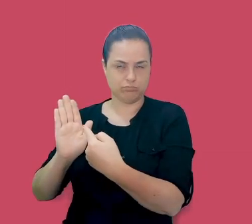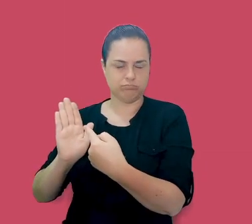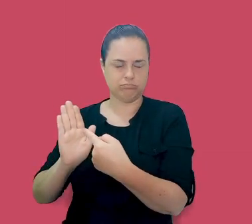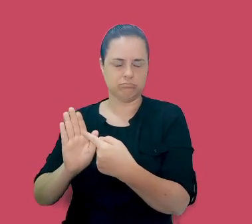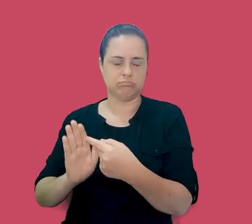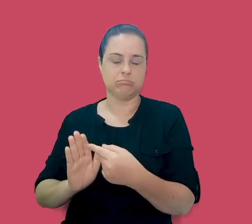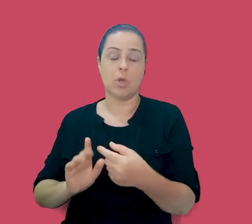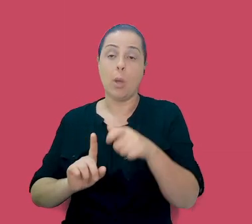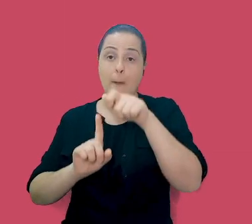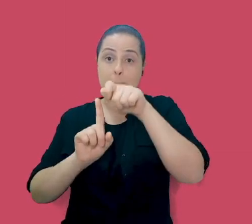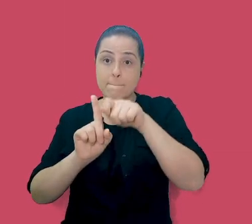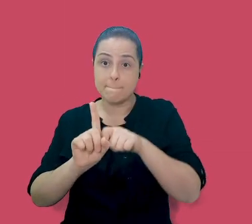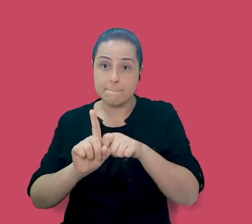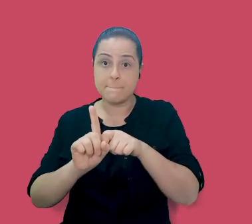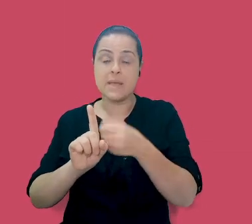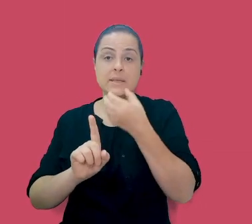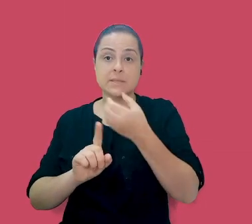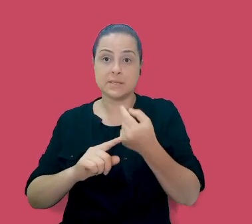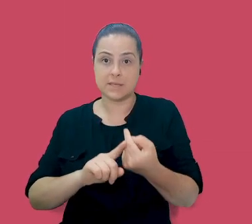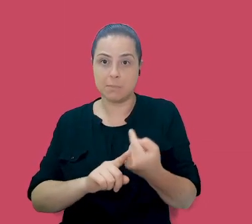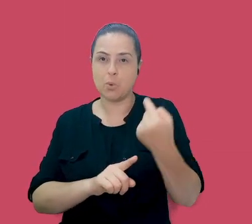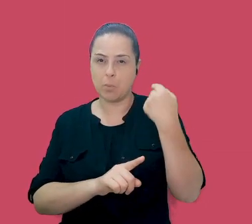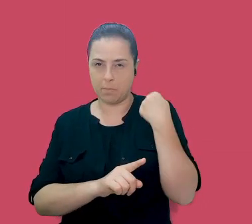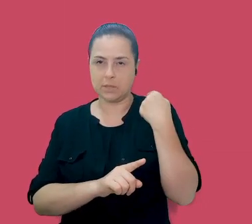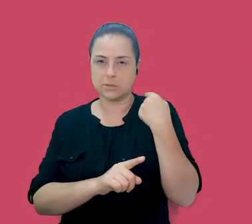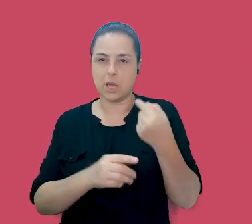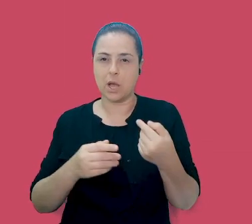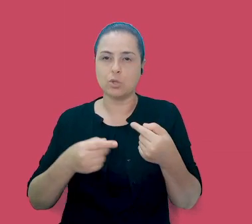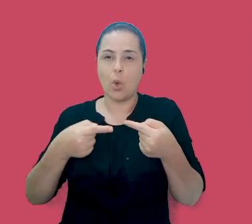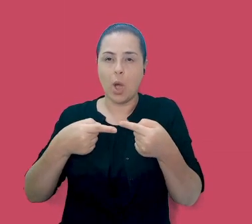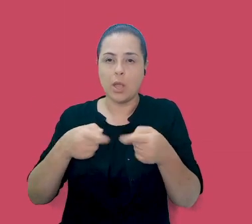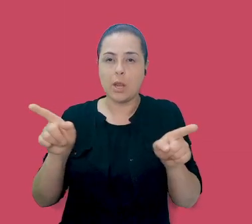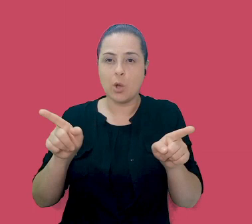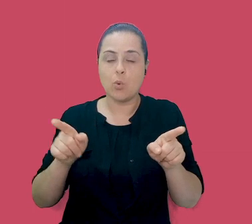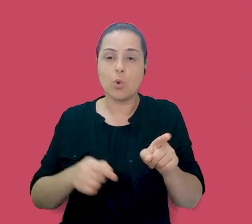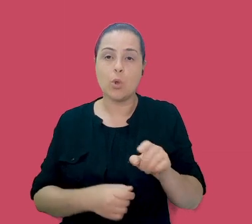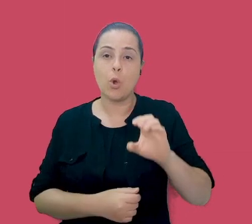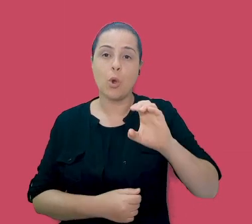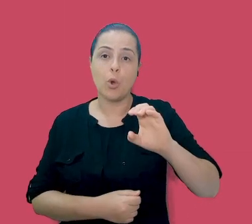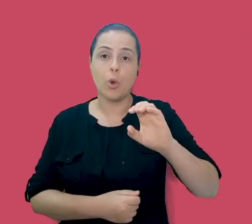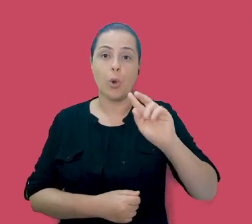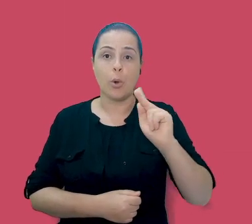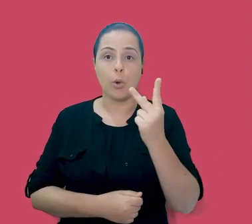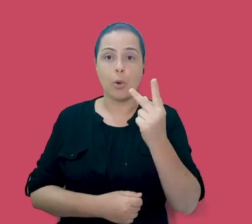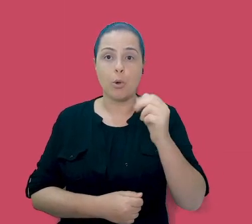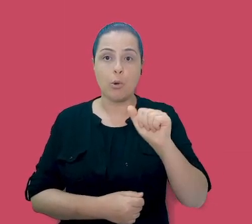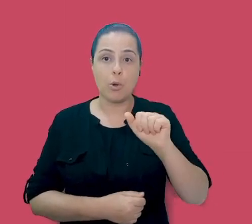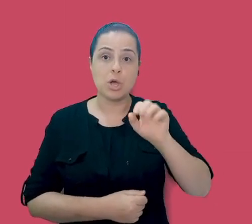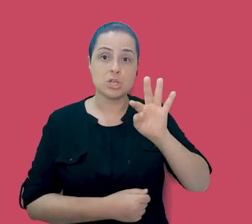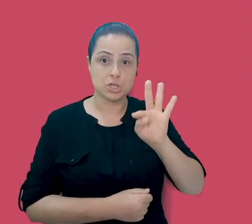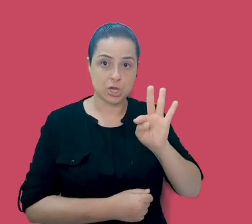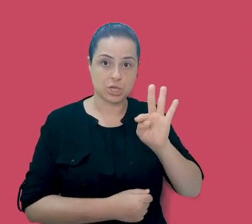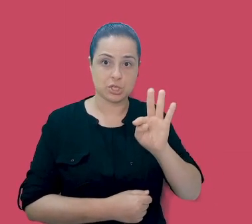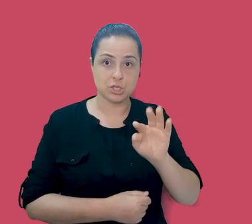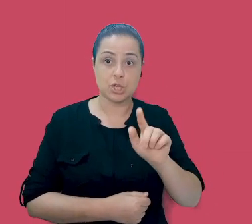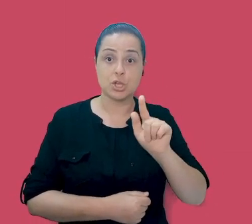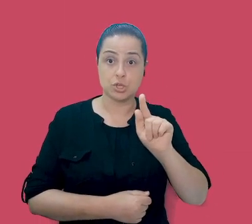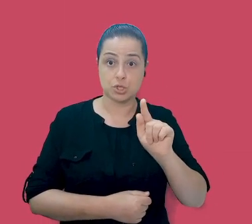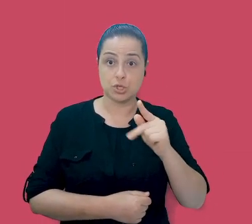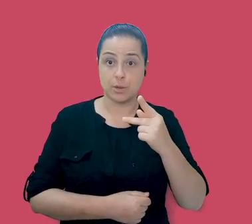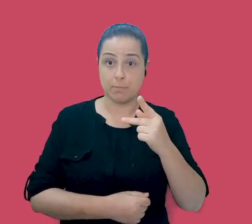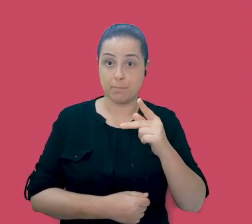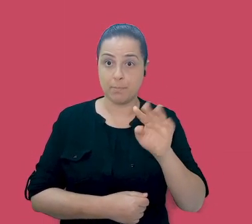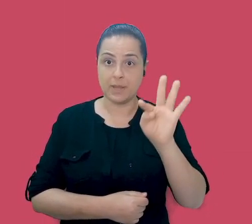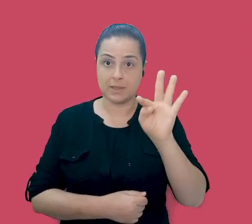de dezembro abriu para o público o chat GPT, que é o que está mais agora famoso, que a gente está gravando isso, vamos lembrar,